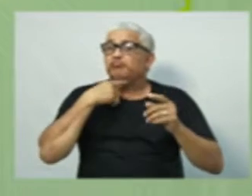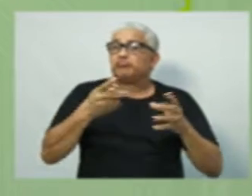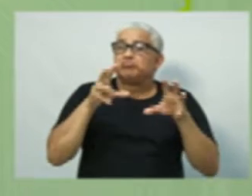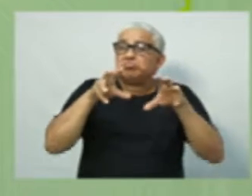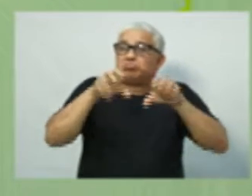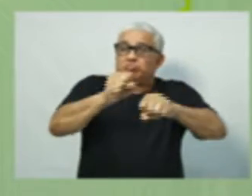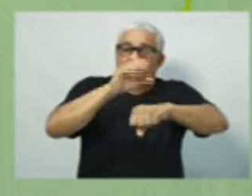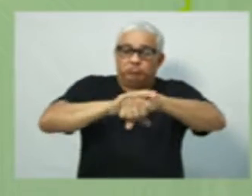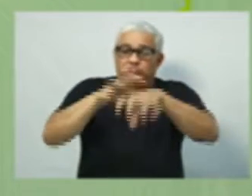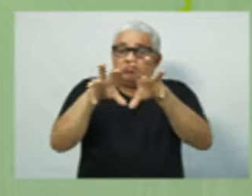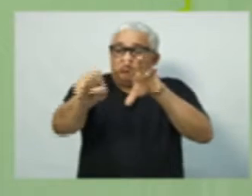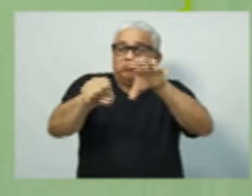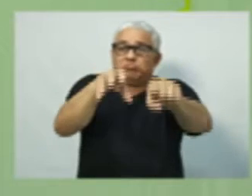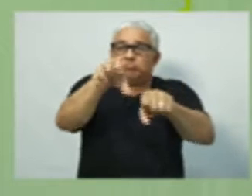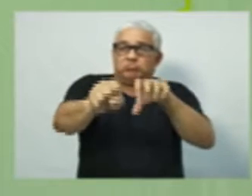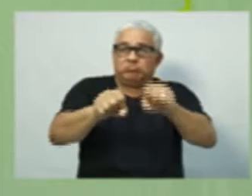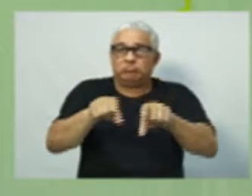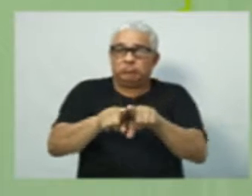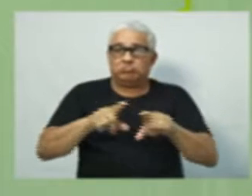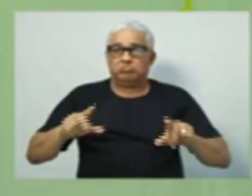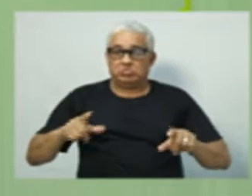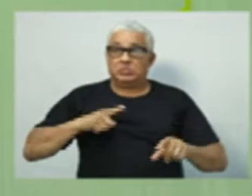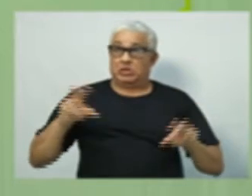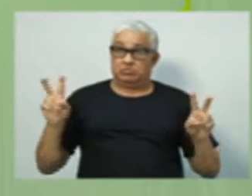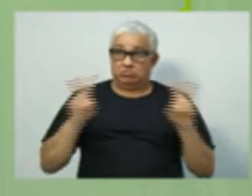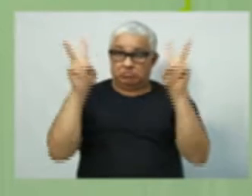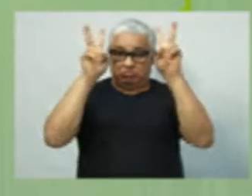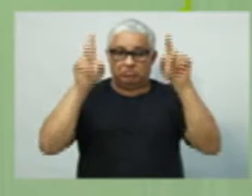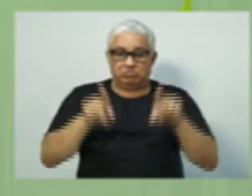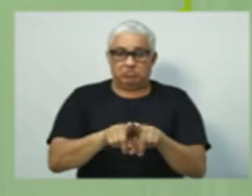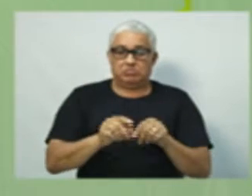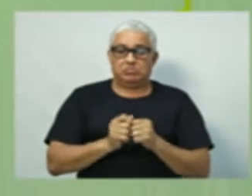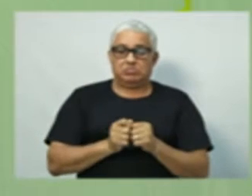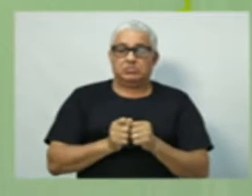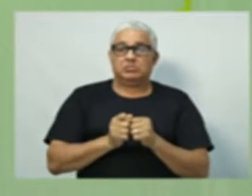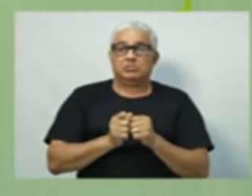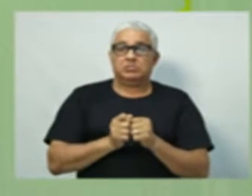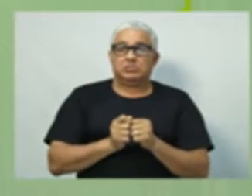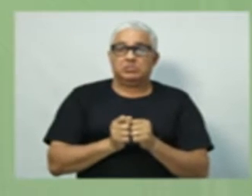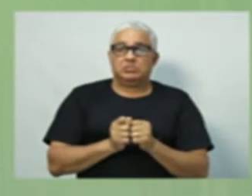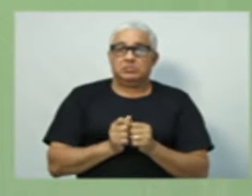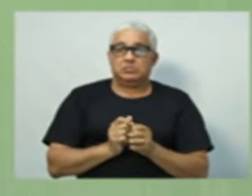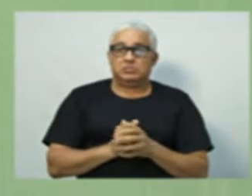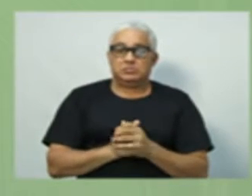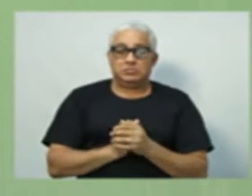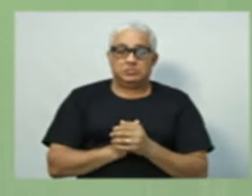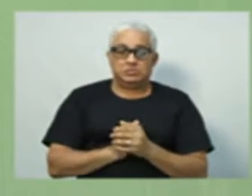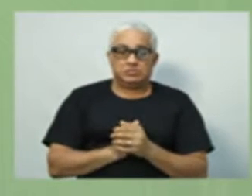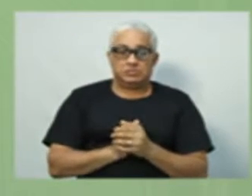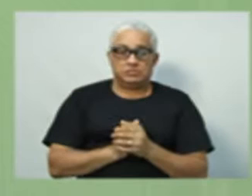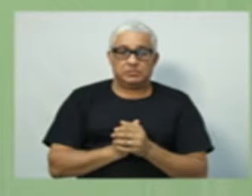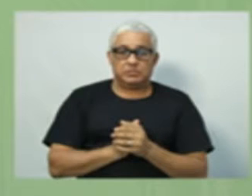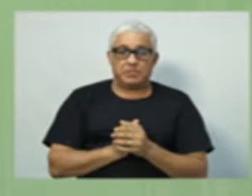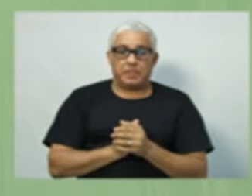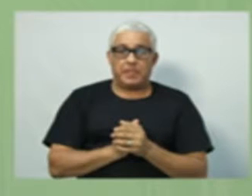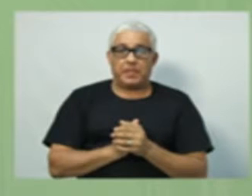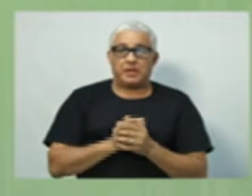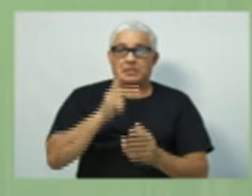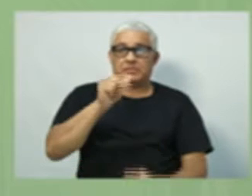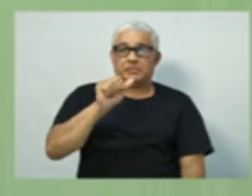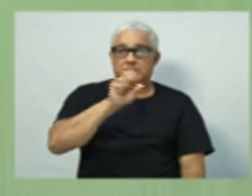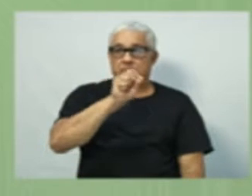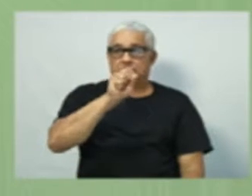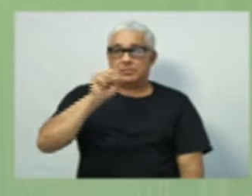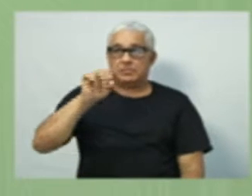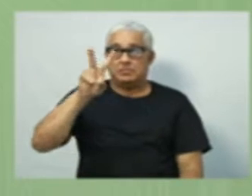valor e ele gera é provável benefício econômico para a empresa no futuro ok passivo é mais